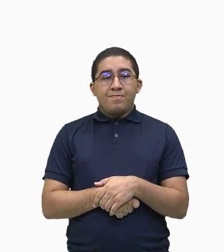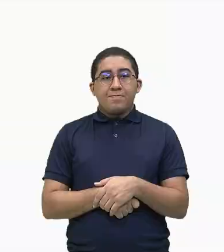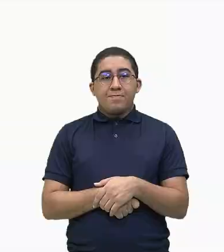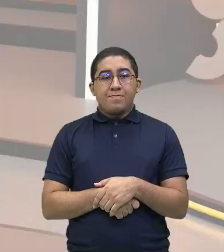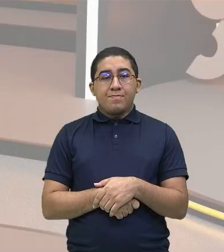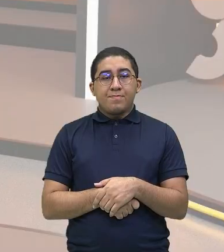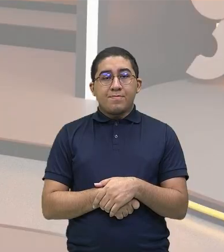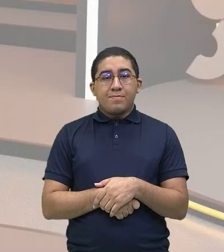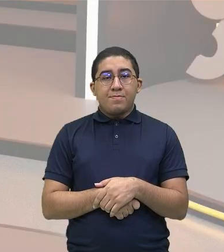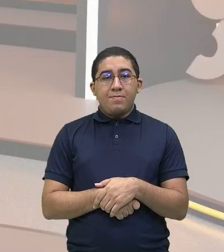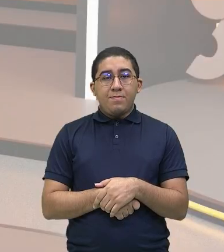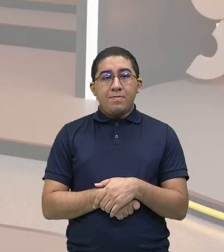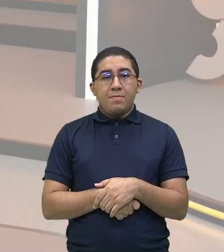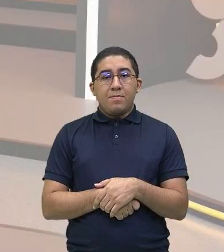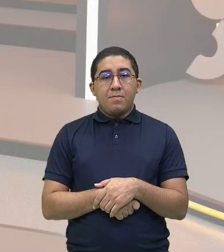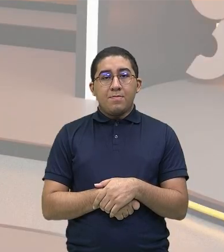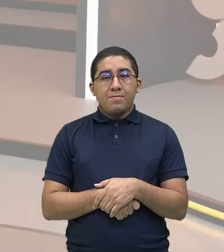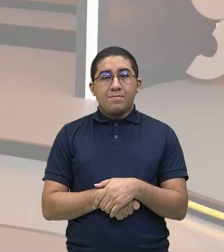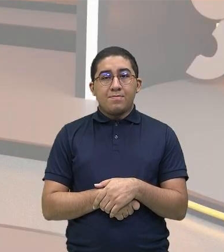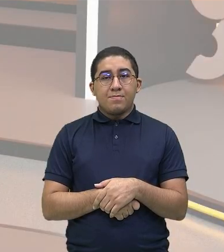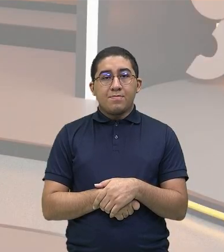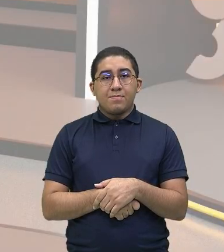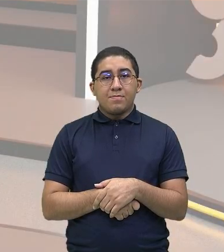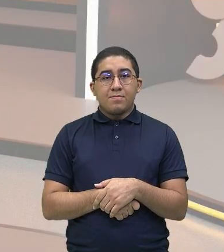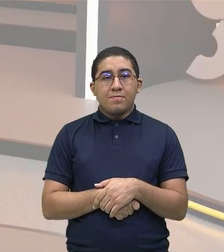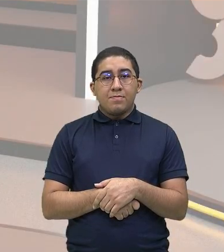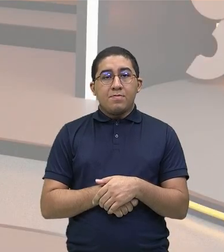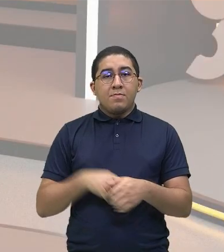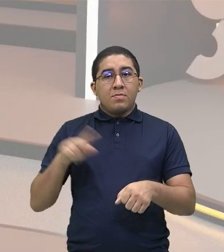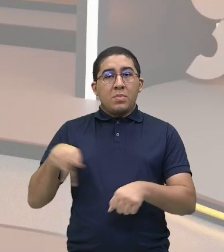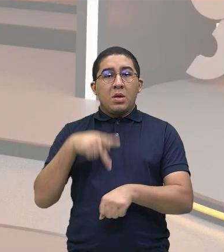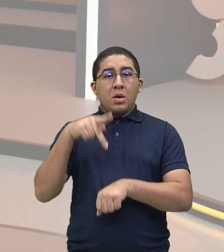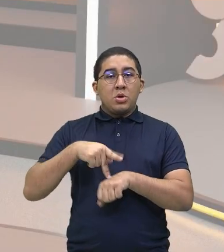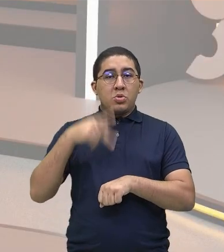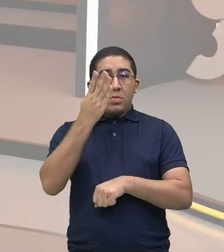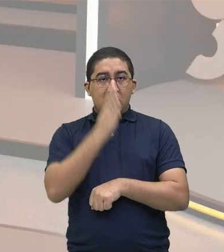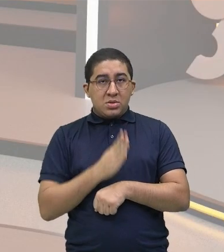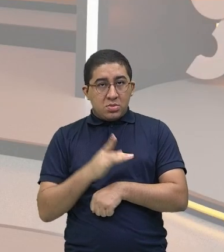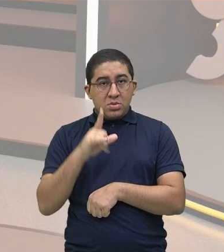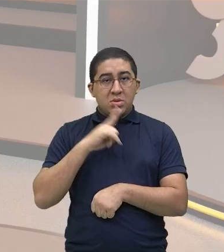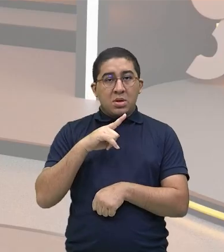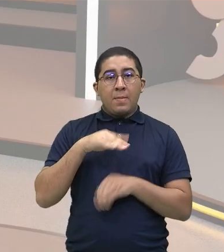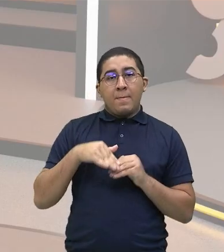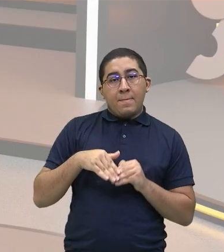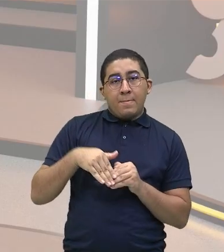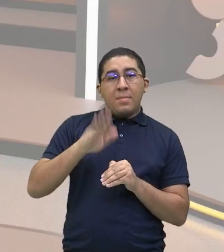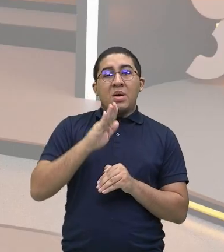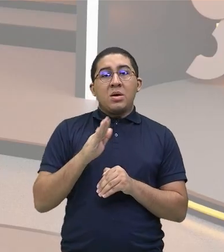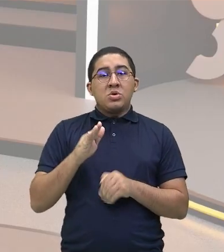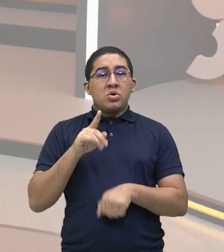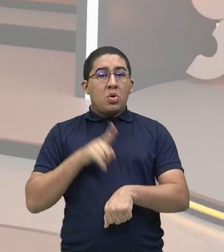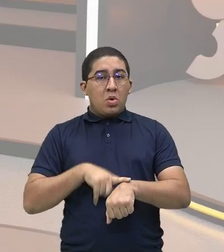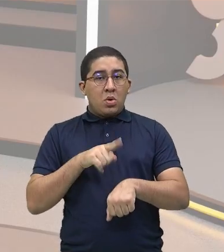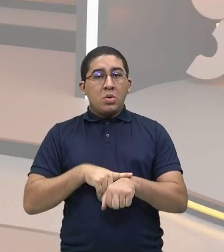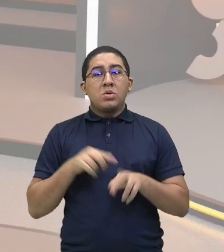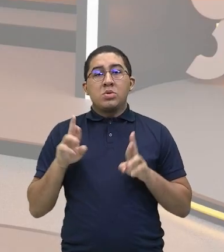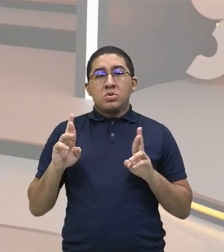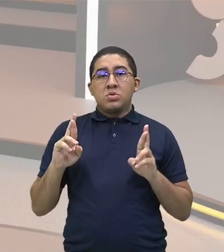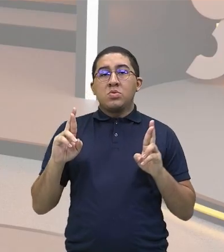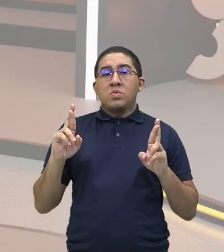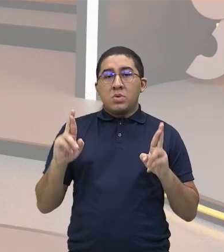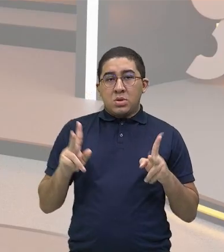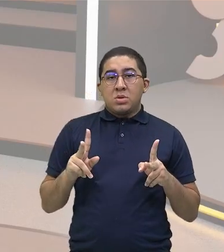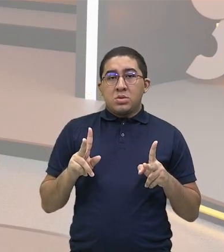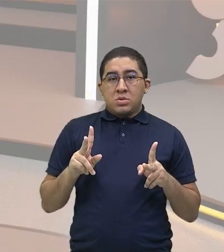também está localizado em mais de um fuso. Então, no Brasil, nós temos horas diferentes